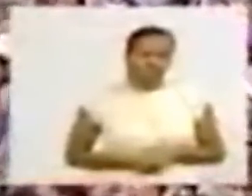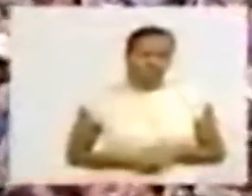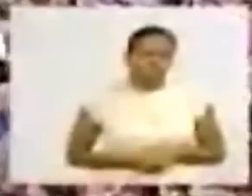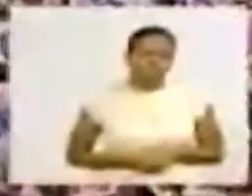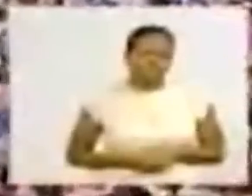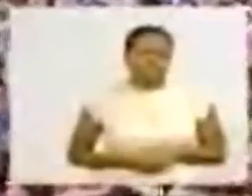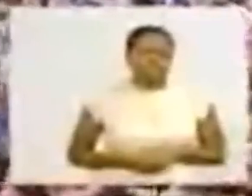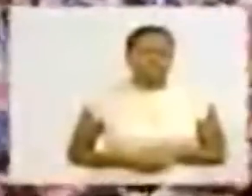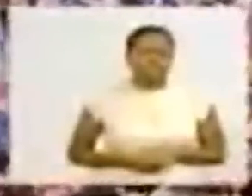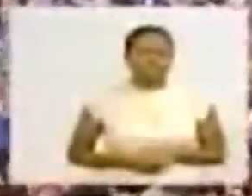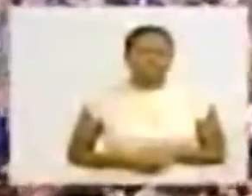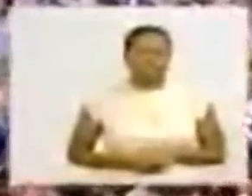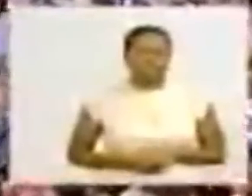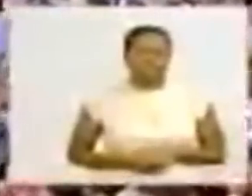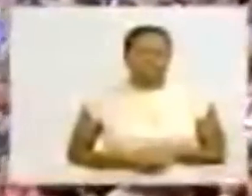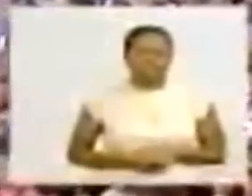Agora